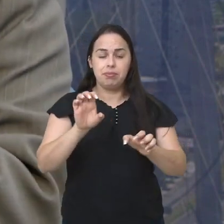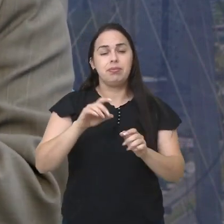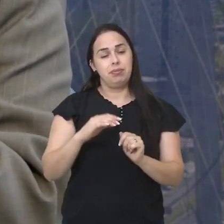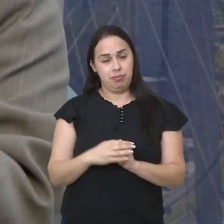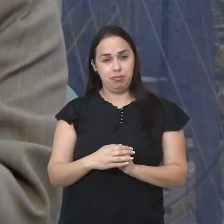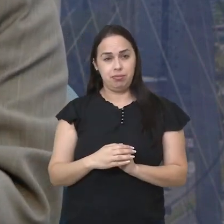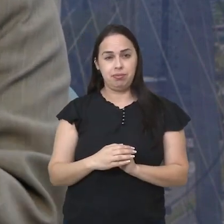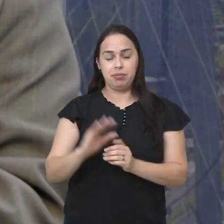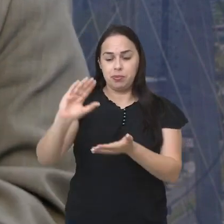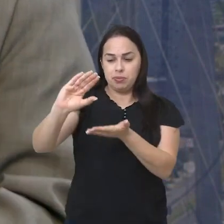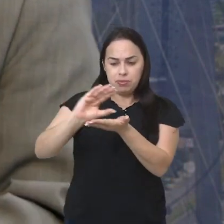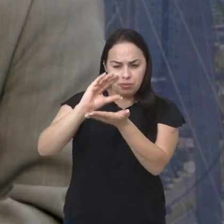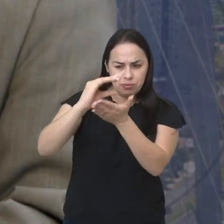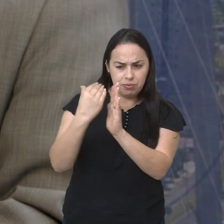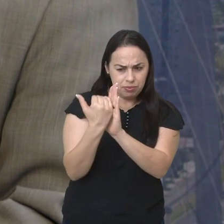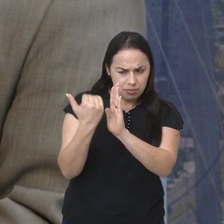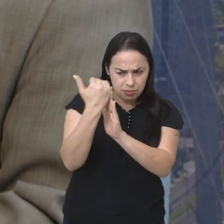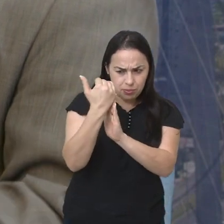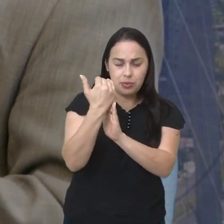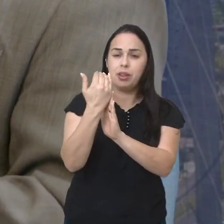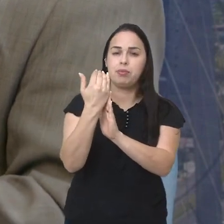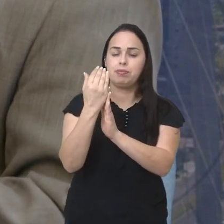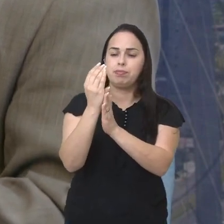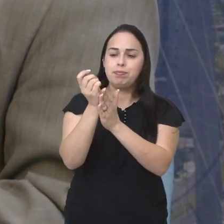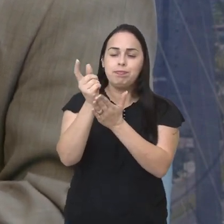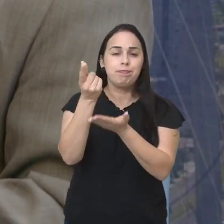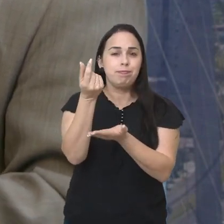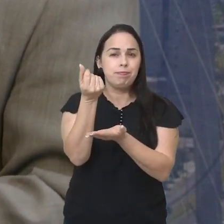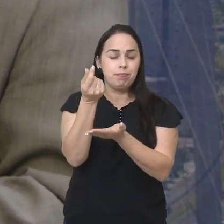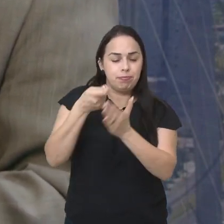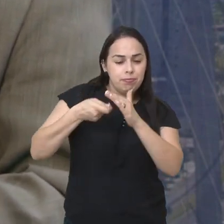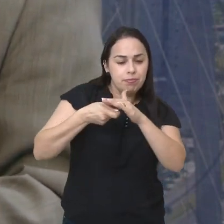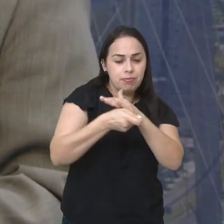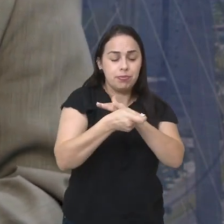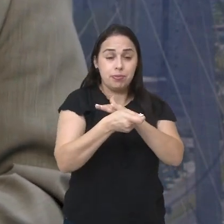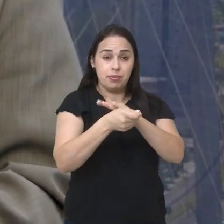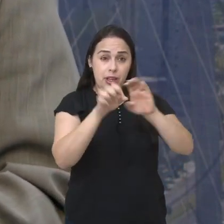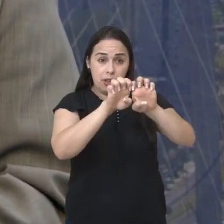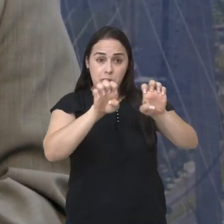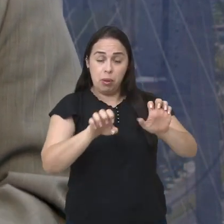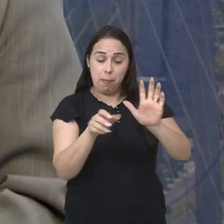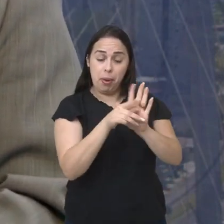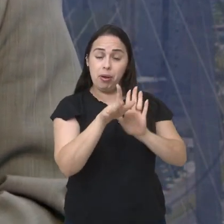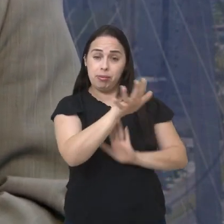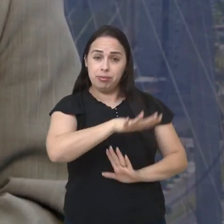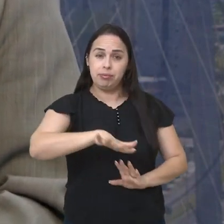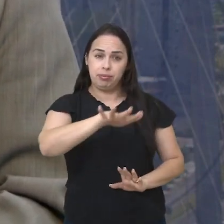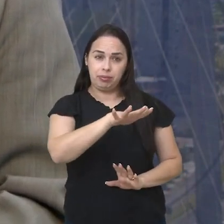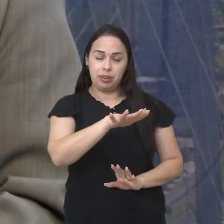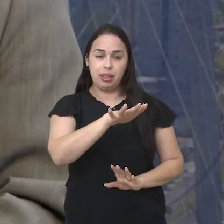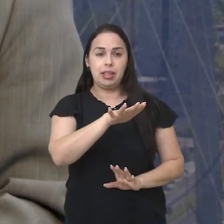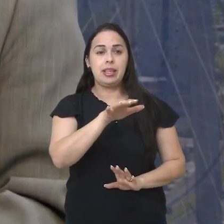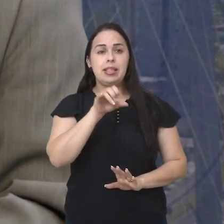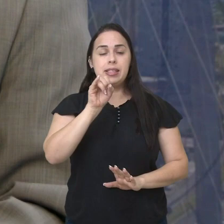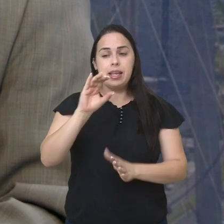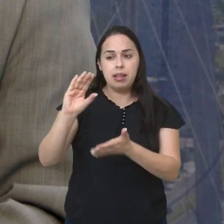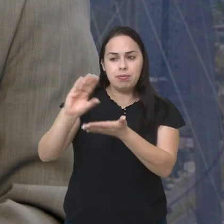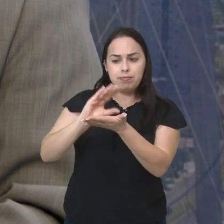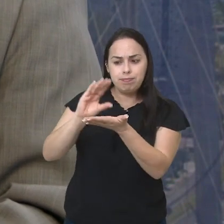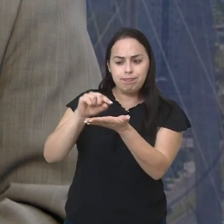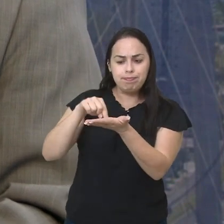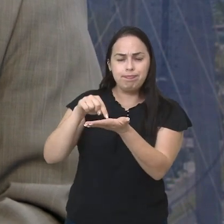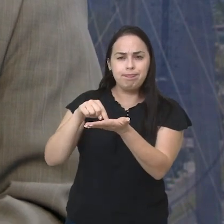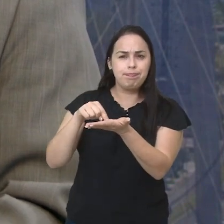ser reintroduzido na estrutura da própria entidade. Então, quando você tira lucro, você tira toda